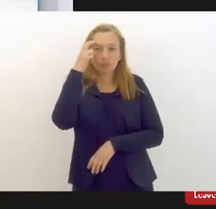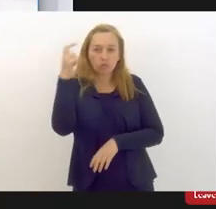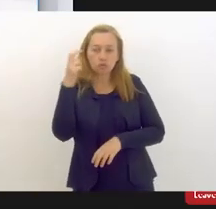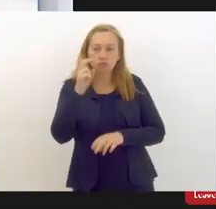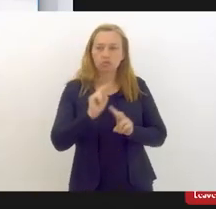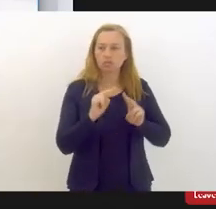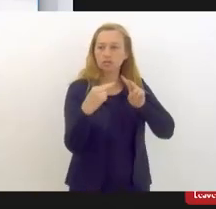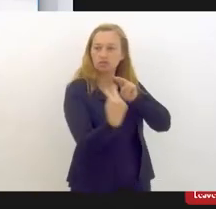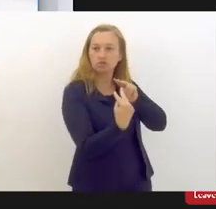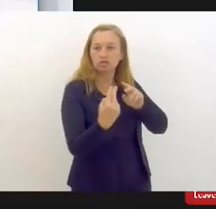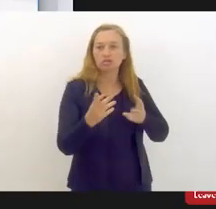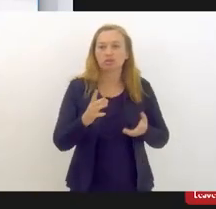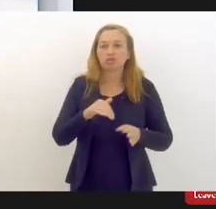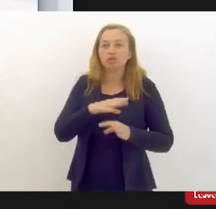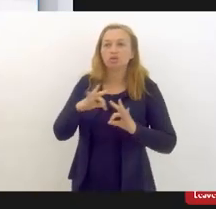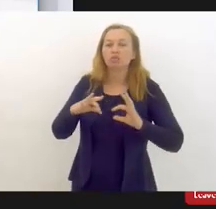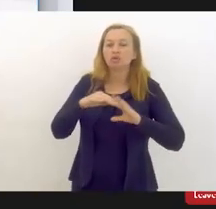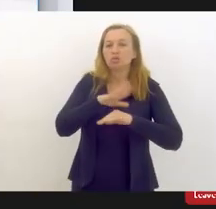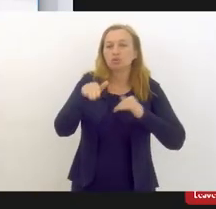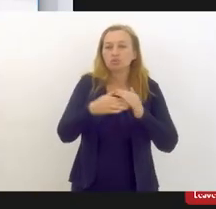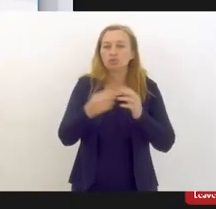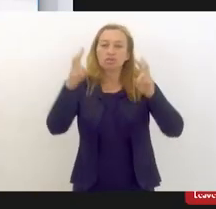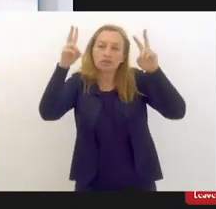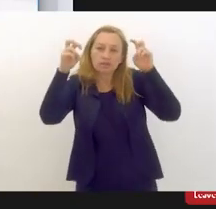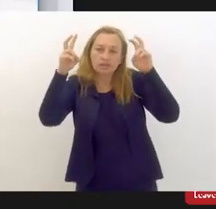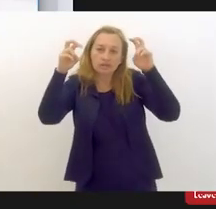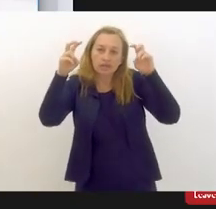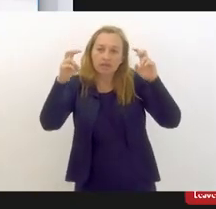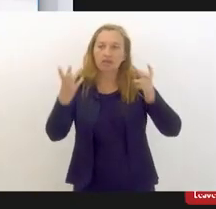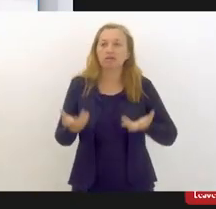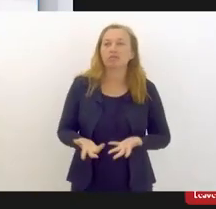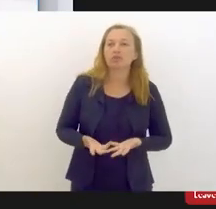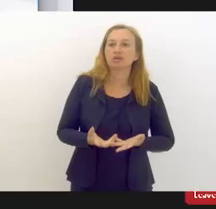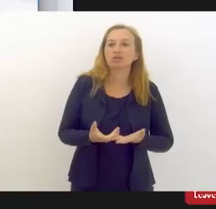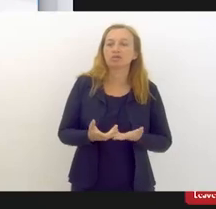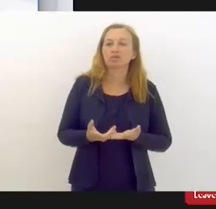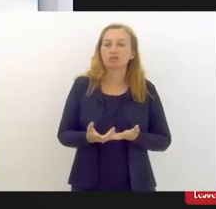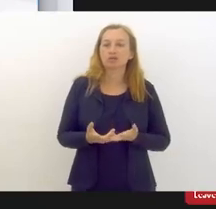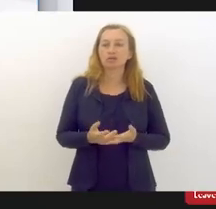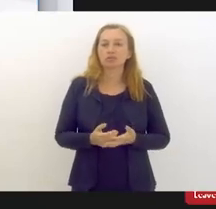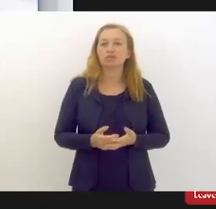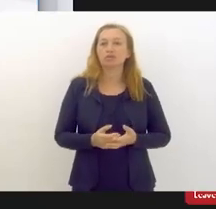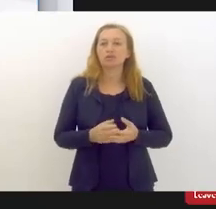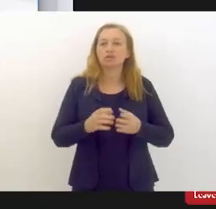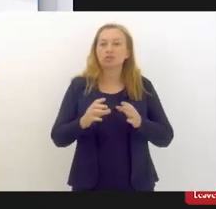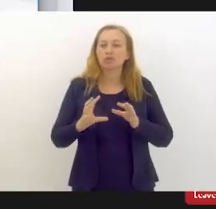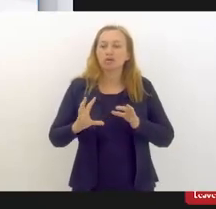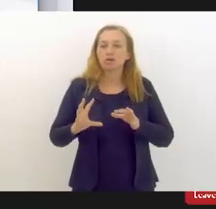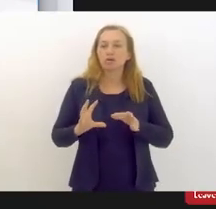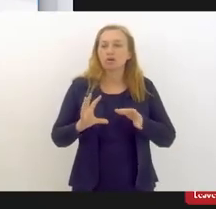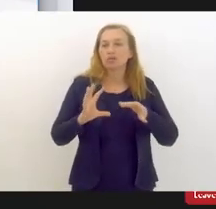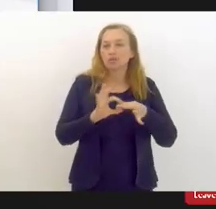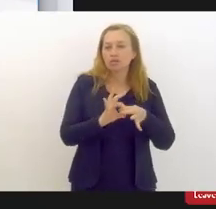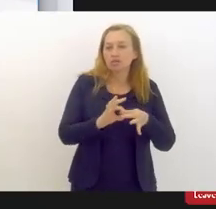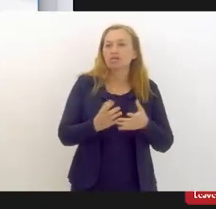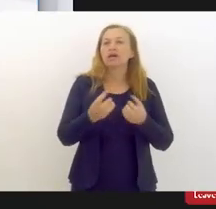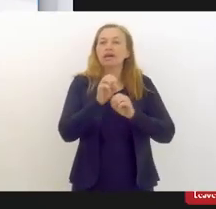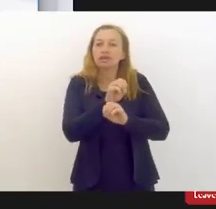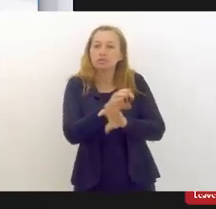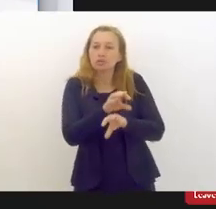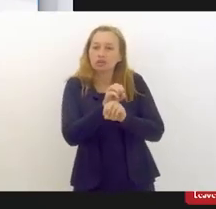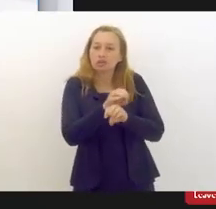digital, com toda a temática de prestação de contas e o lançamento do módulo do Conexão,